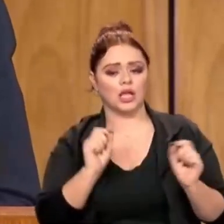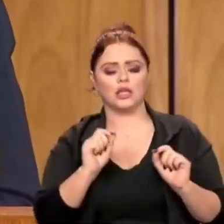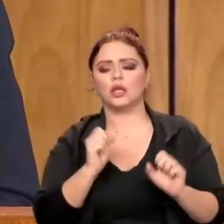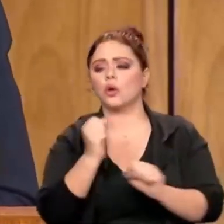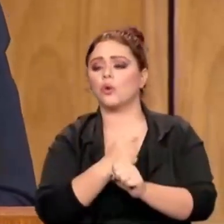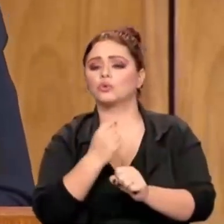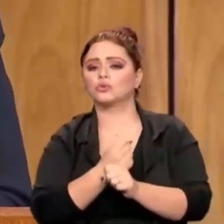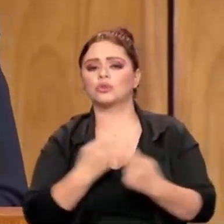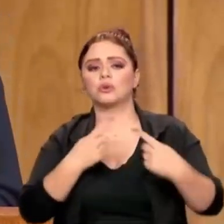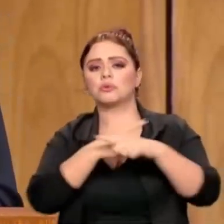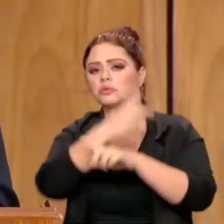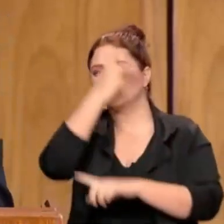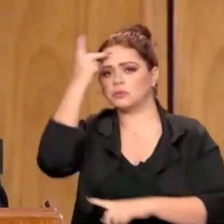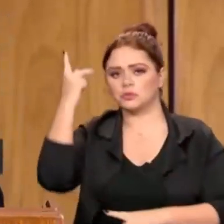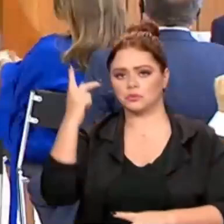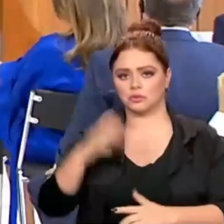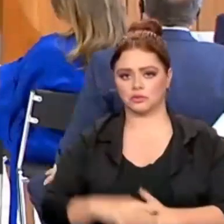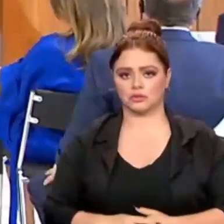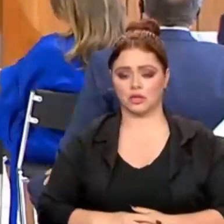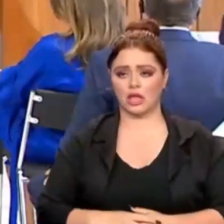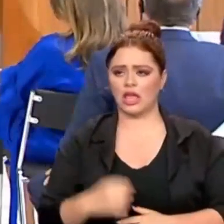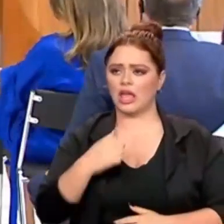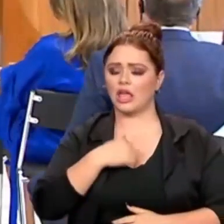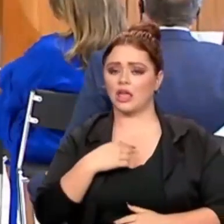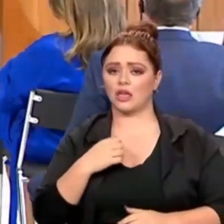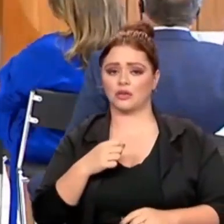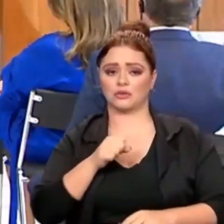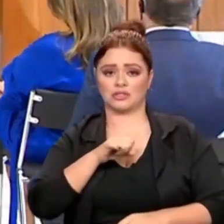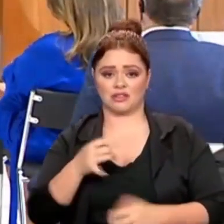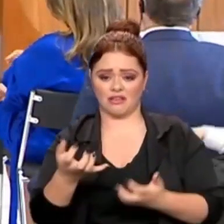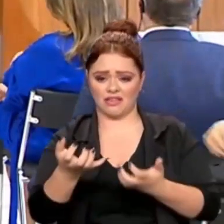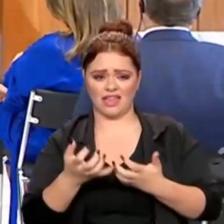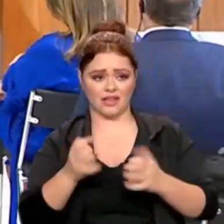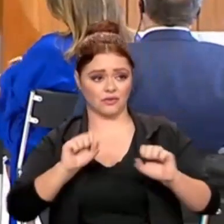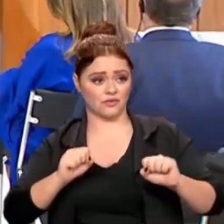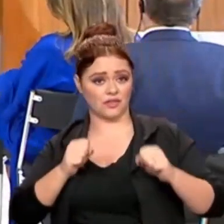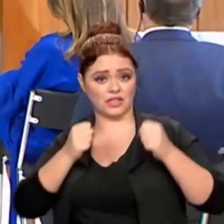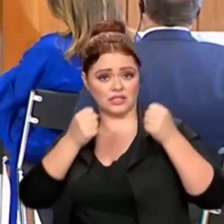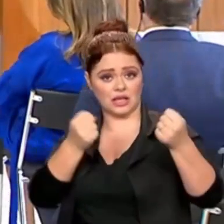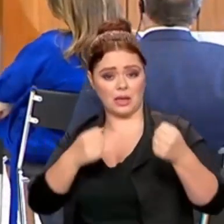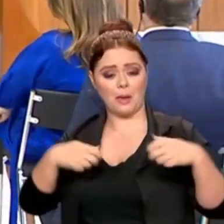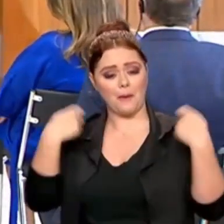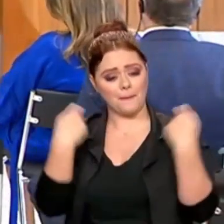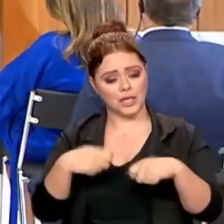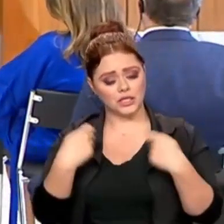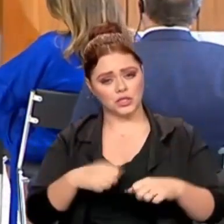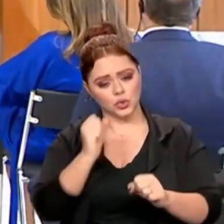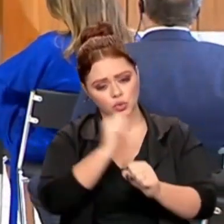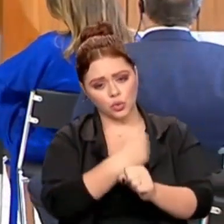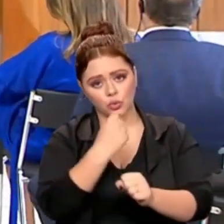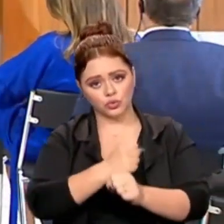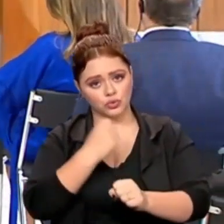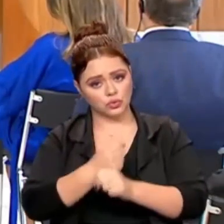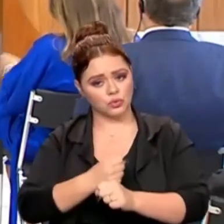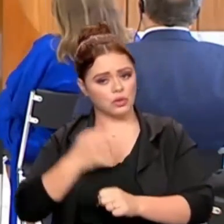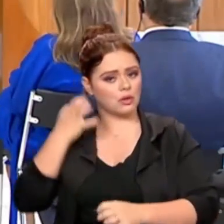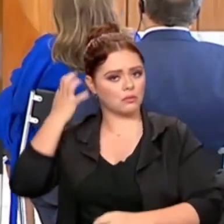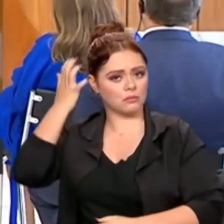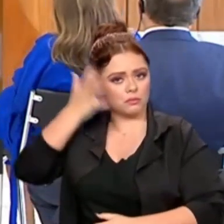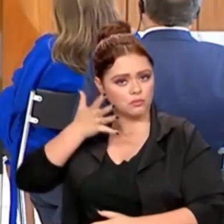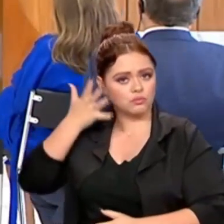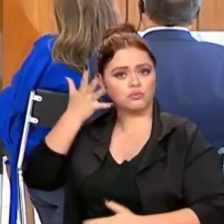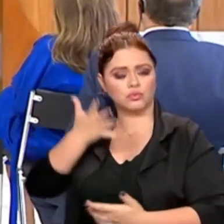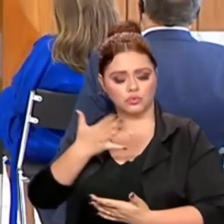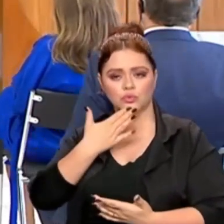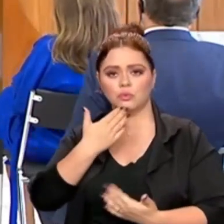pessoas. Eu, se quiser vencer uma batalha, eu preciso construir uma narrativa para destruir o